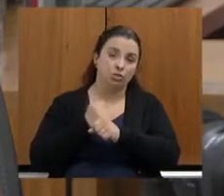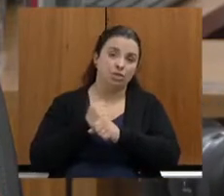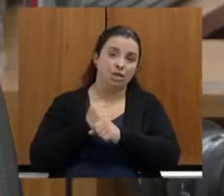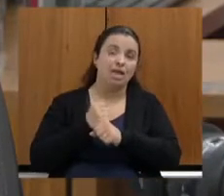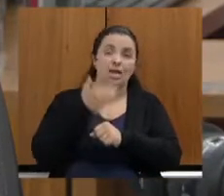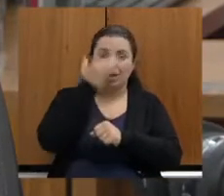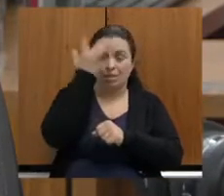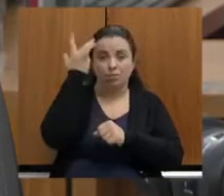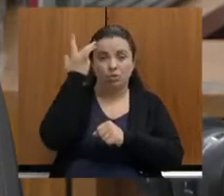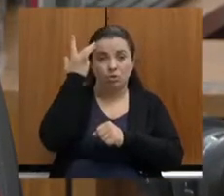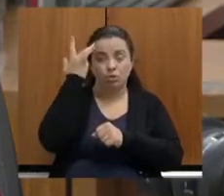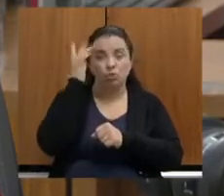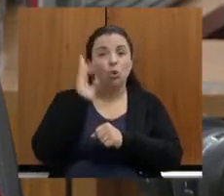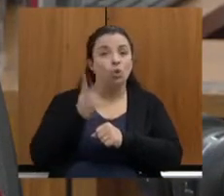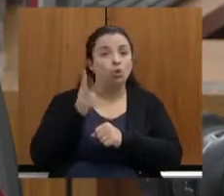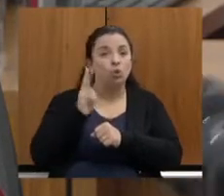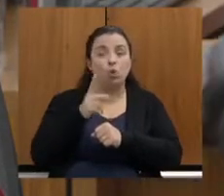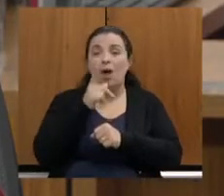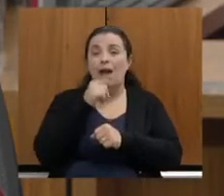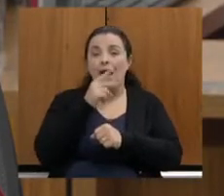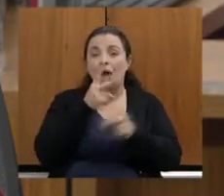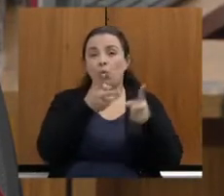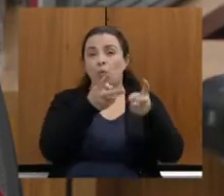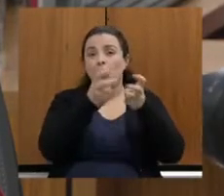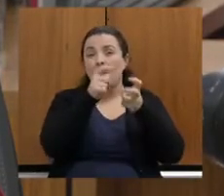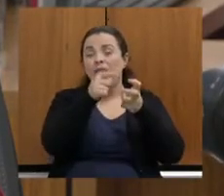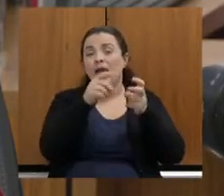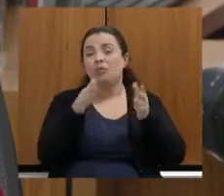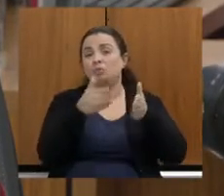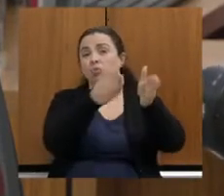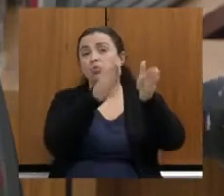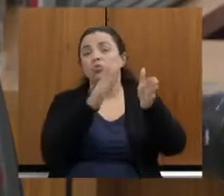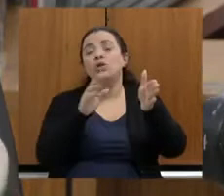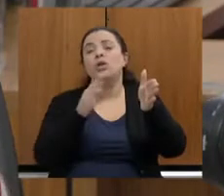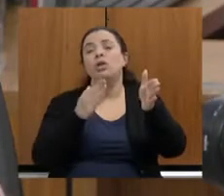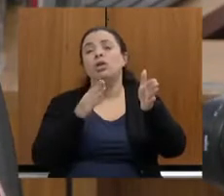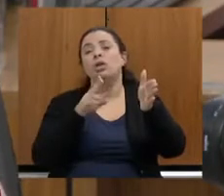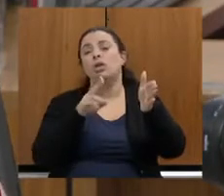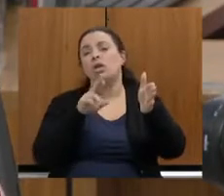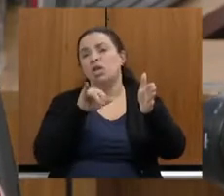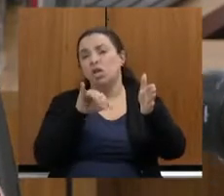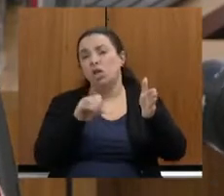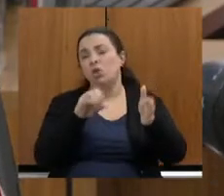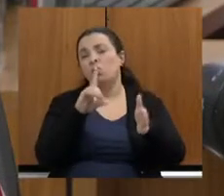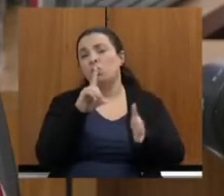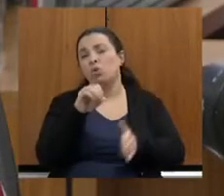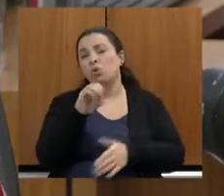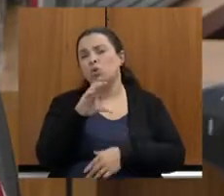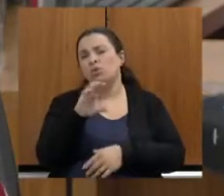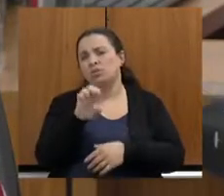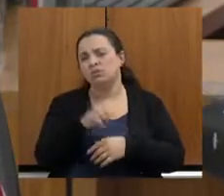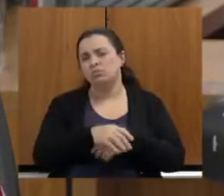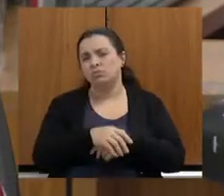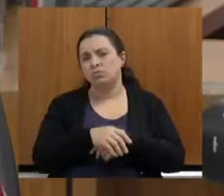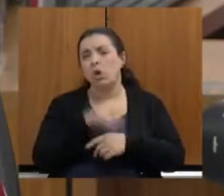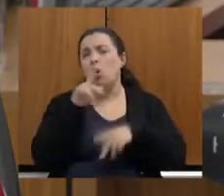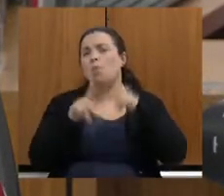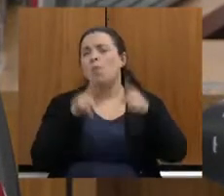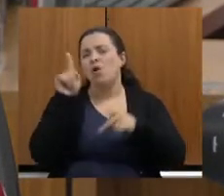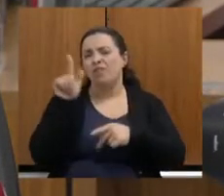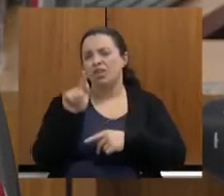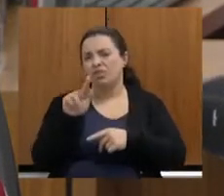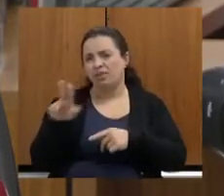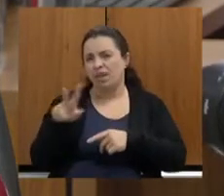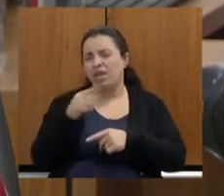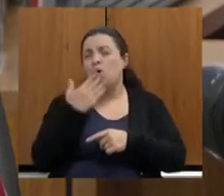água no rio doce qual será a consequência para a população valadarense Alguém tem essa